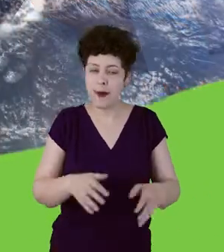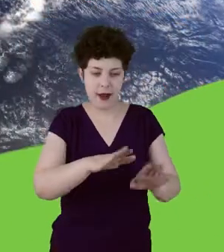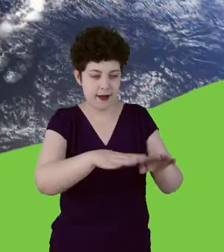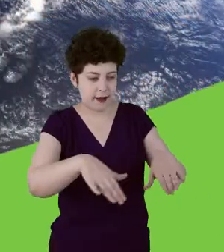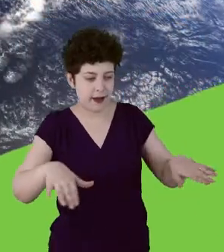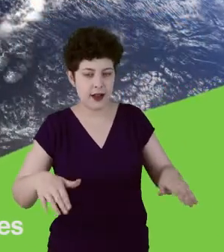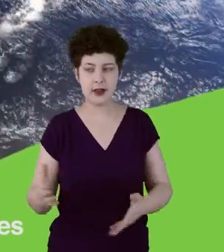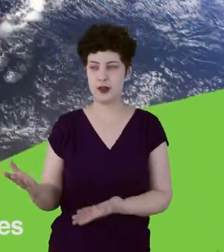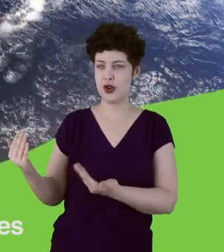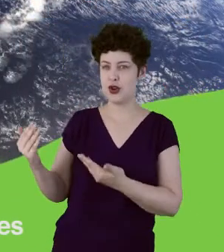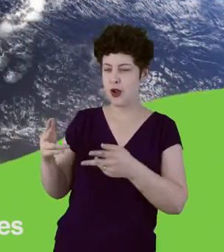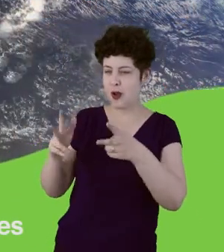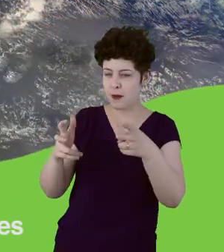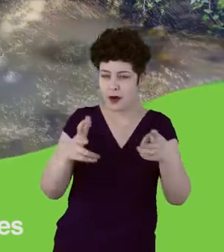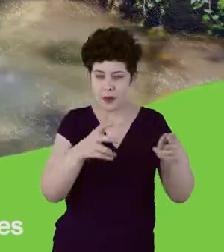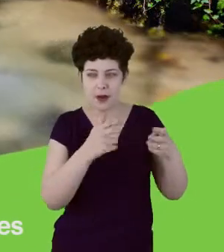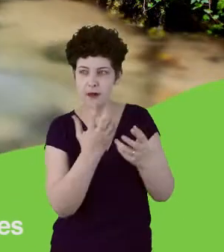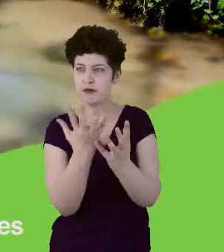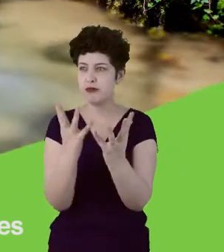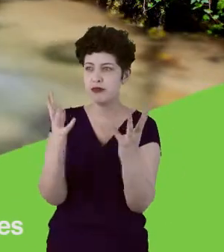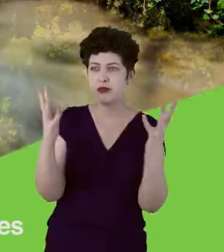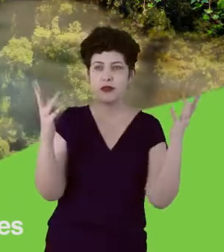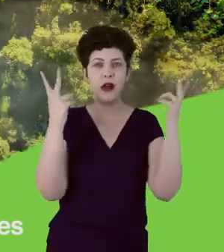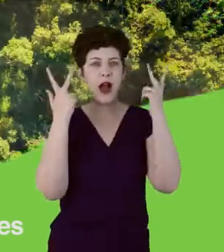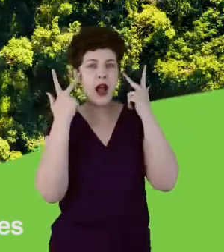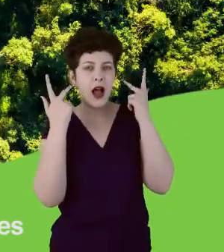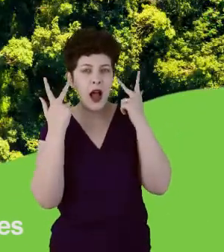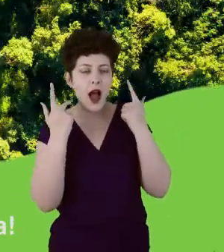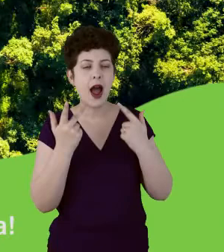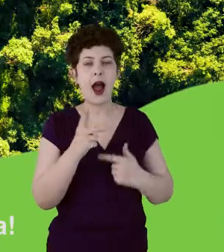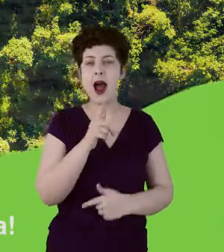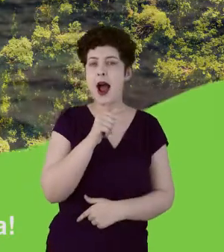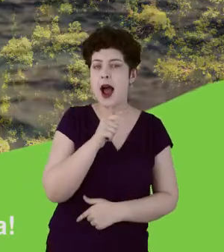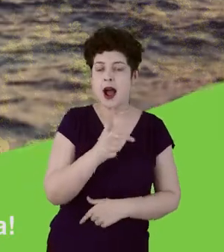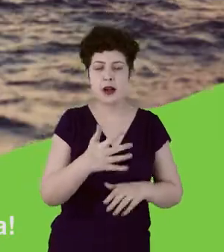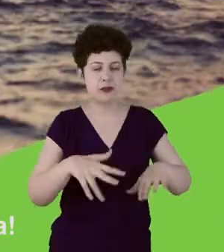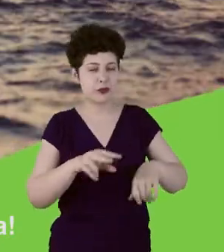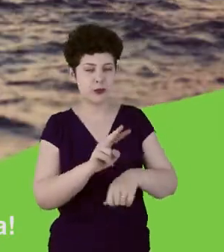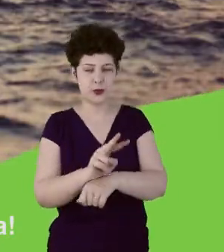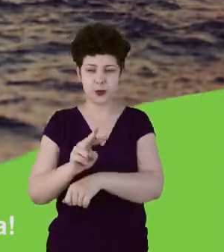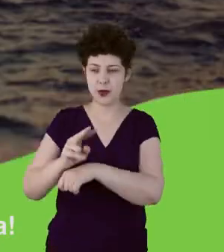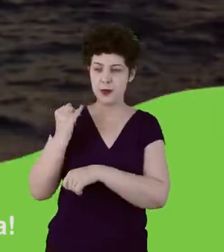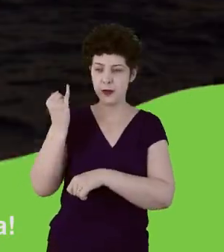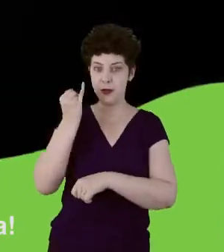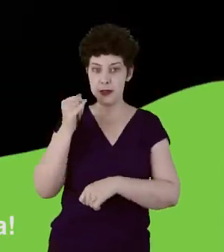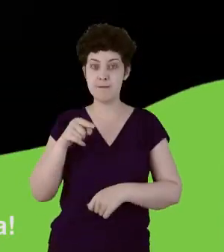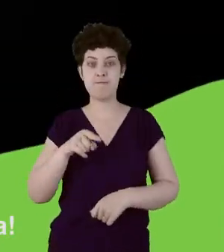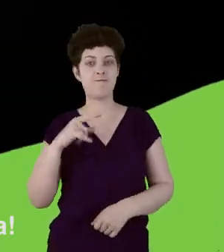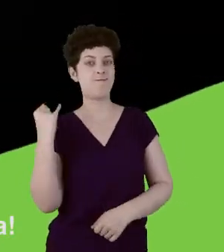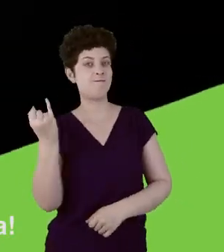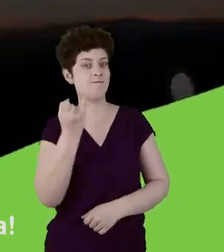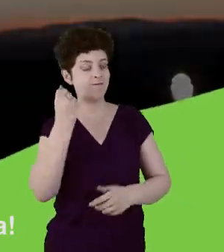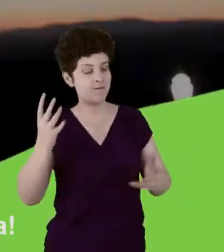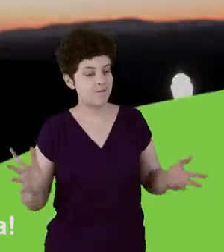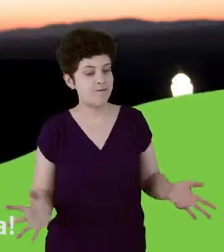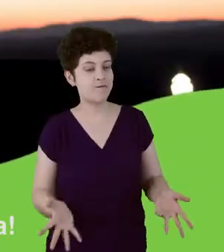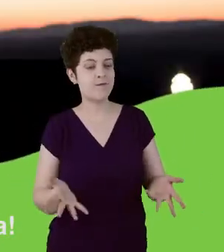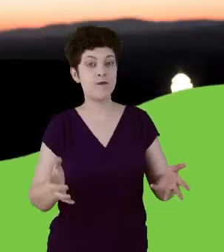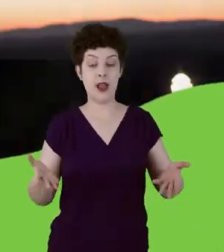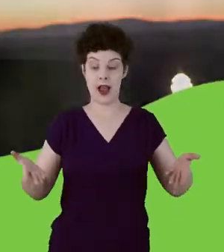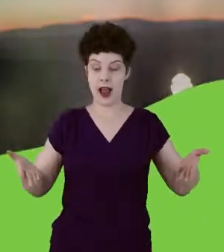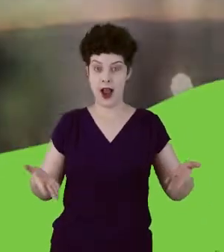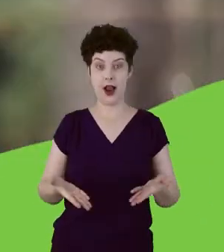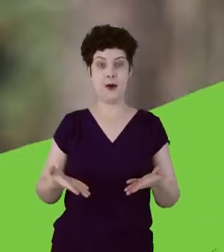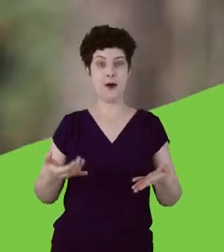crianças e adolescentes para a preservação dos recursos naturais existentes no planeta Terra é tarefa fundamental para